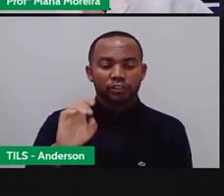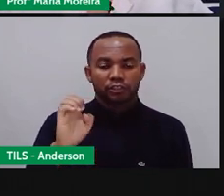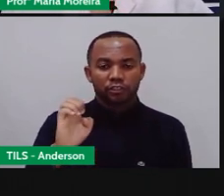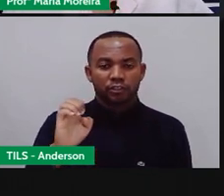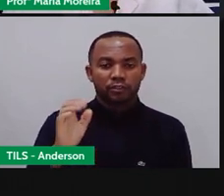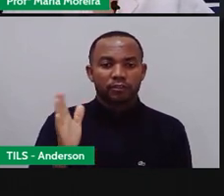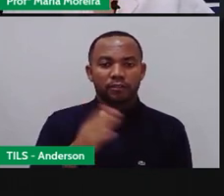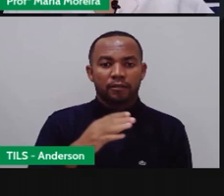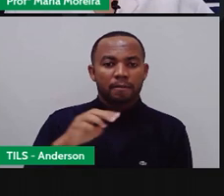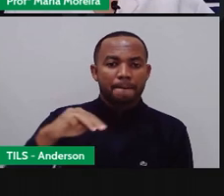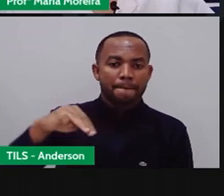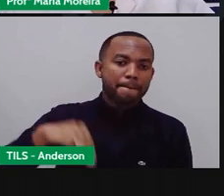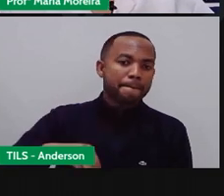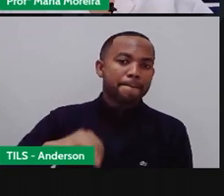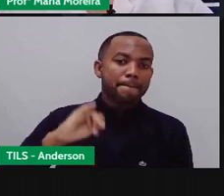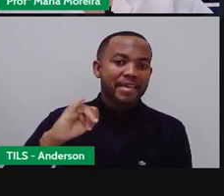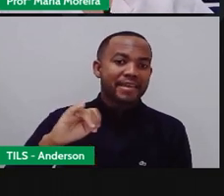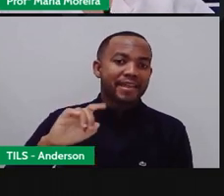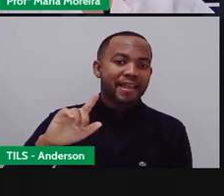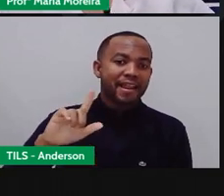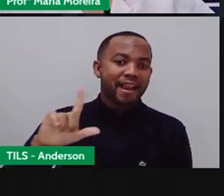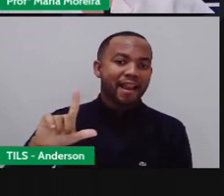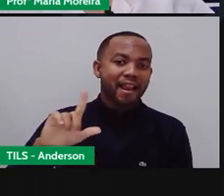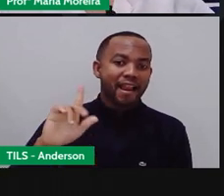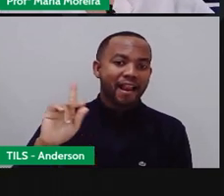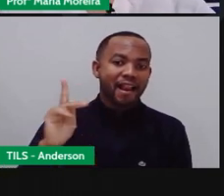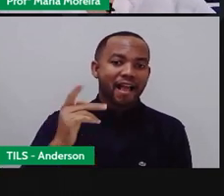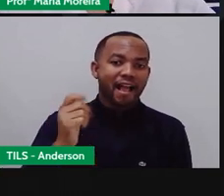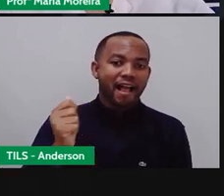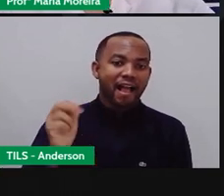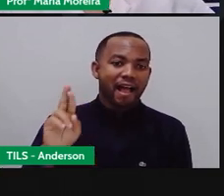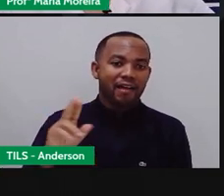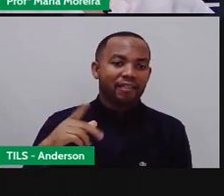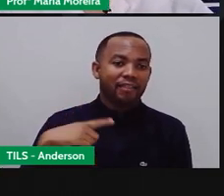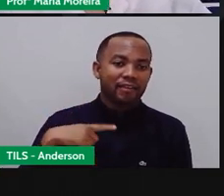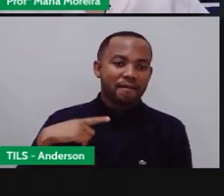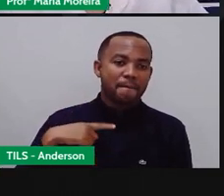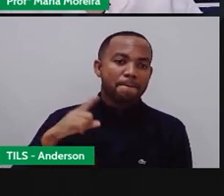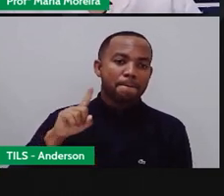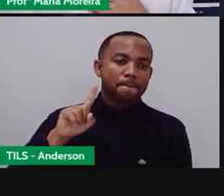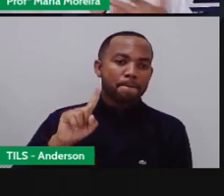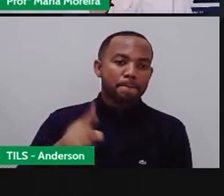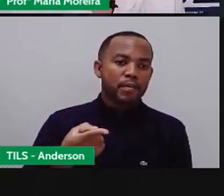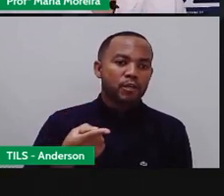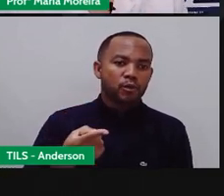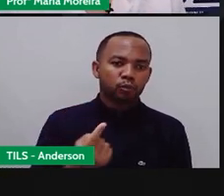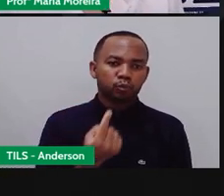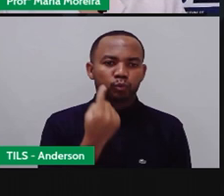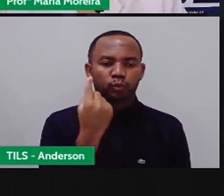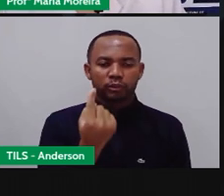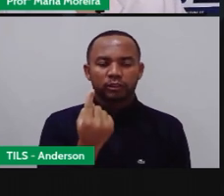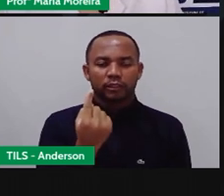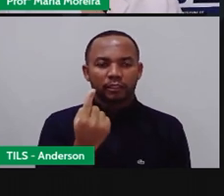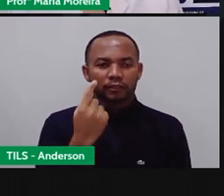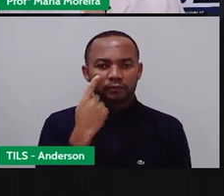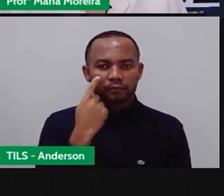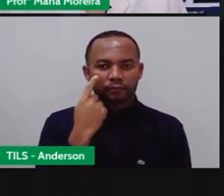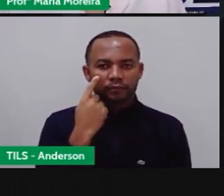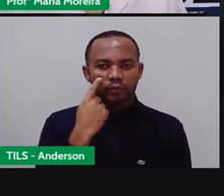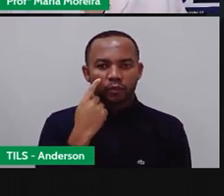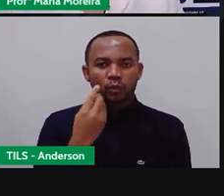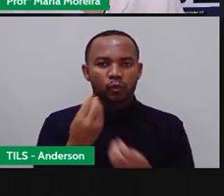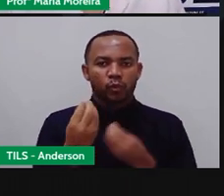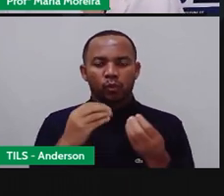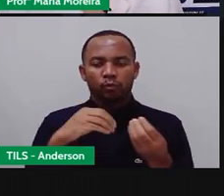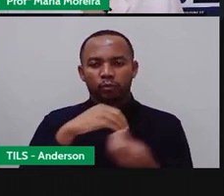humilhar para quantas unidades mil unidades vamos ver aqui e o que que ele pede aí para a gente dar com você